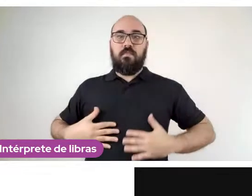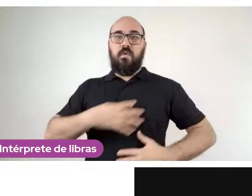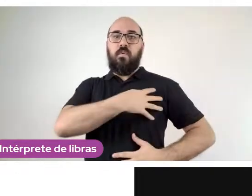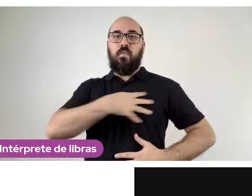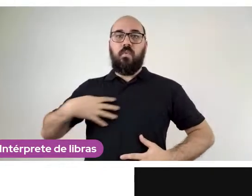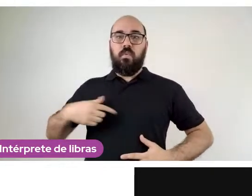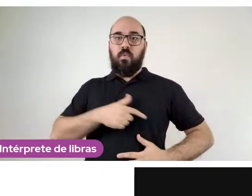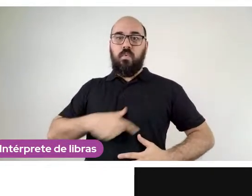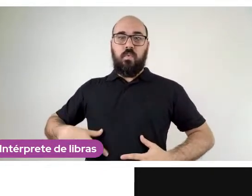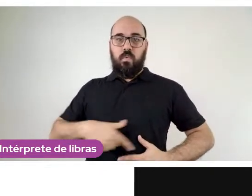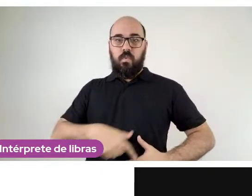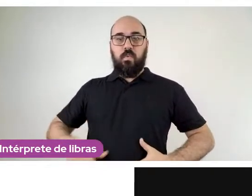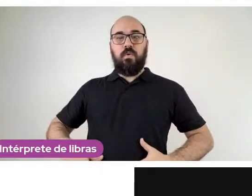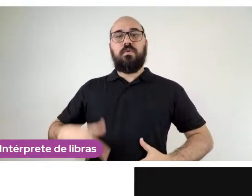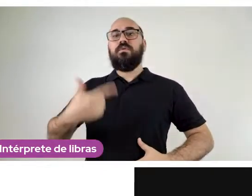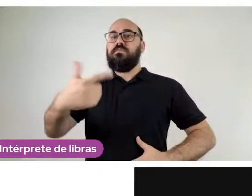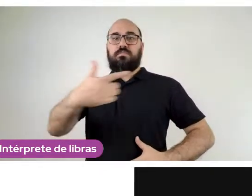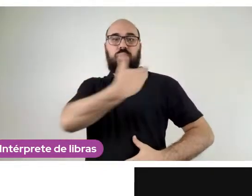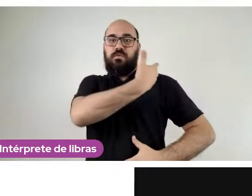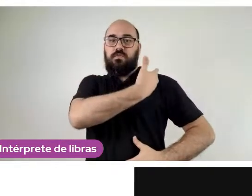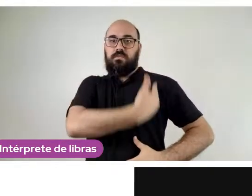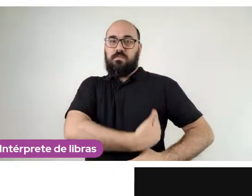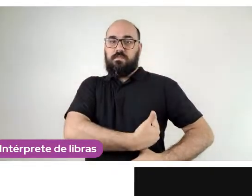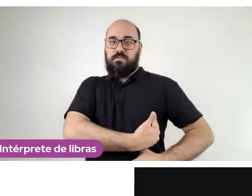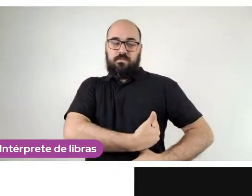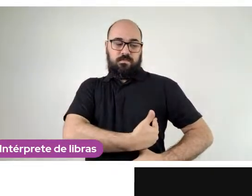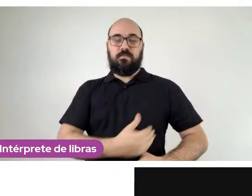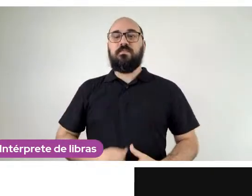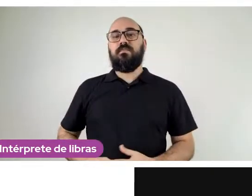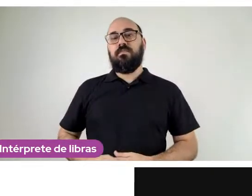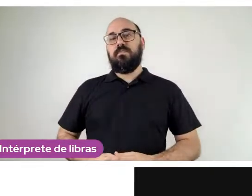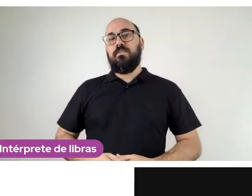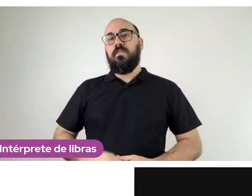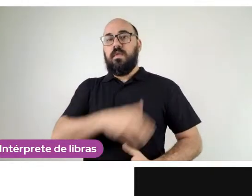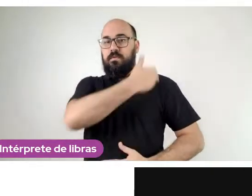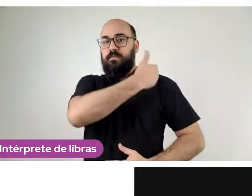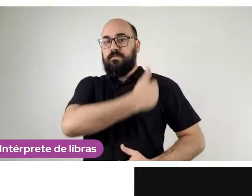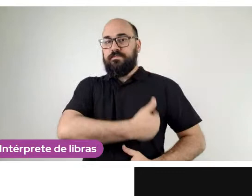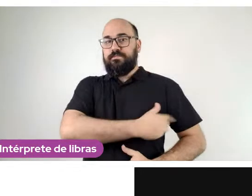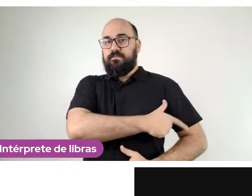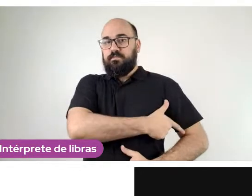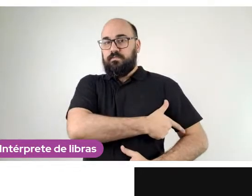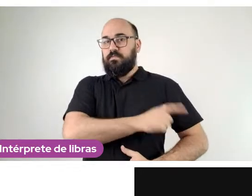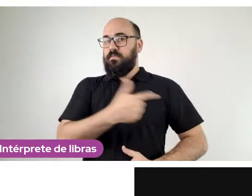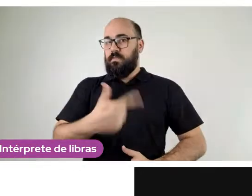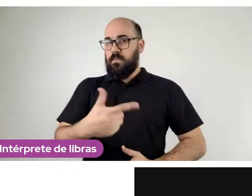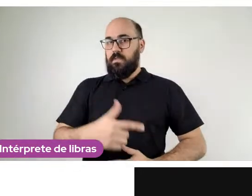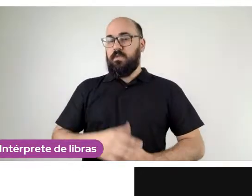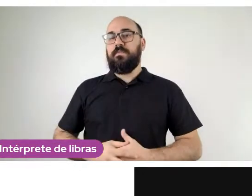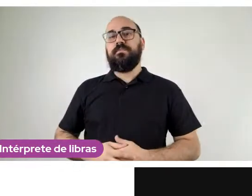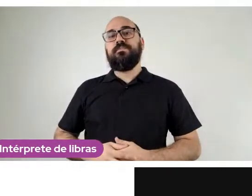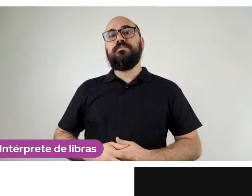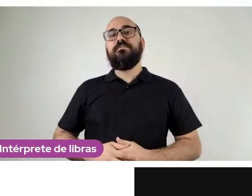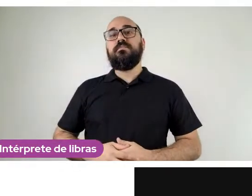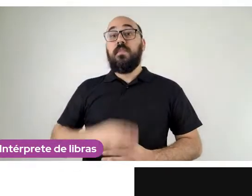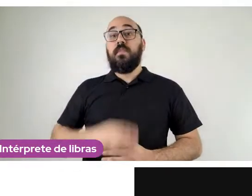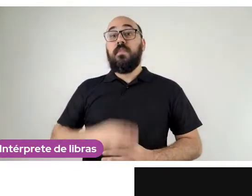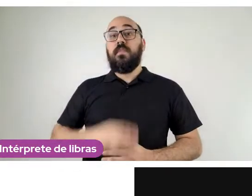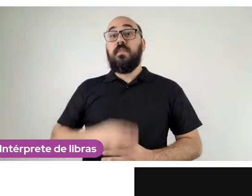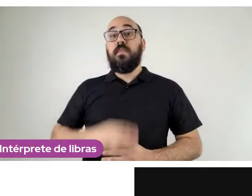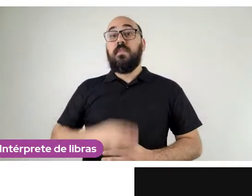sem mangas, tá? Bom, então, boa noite a todos, né? E eu gostaria